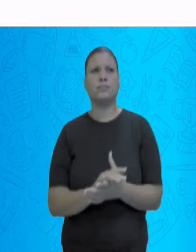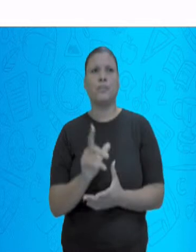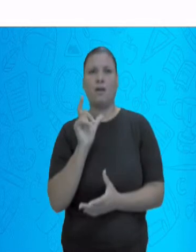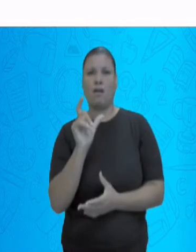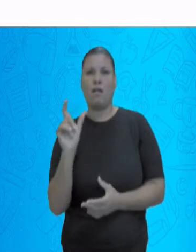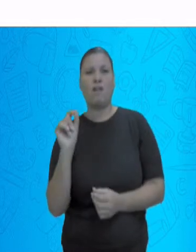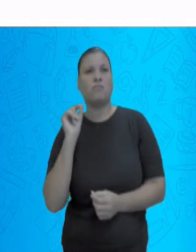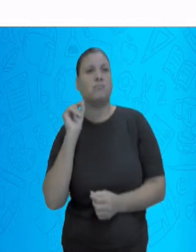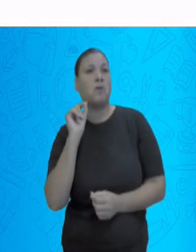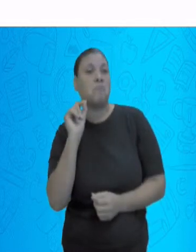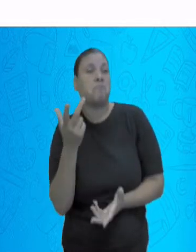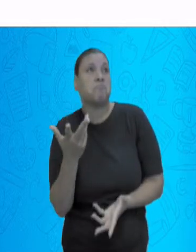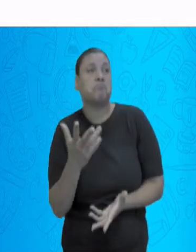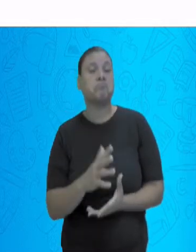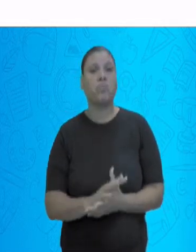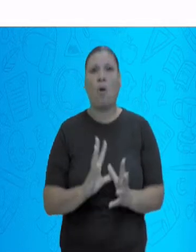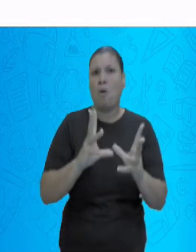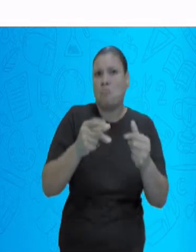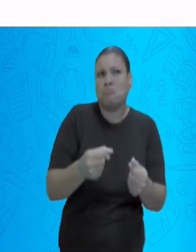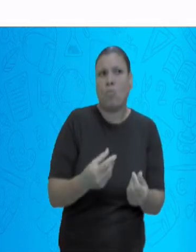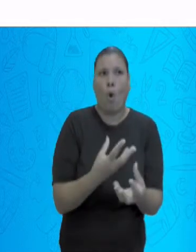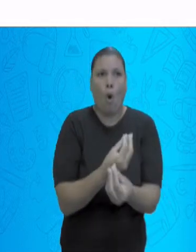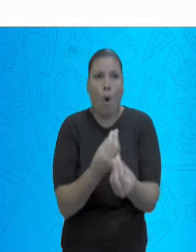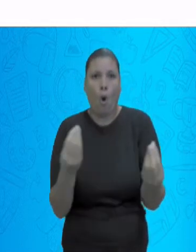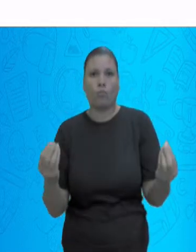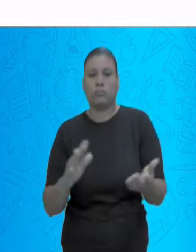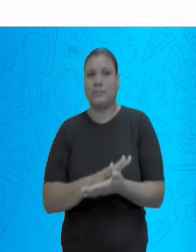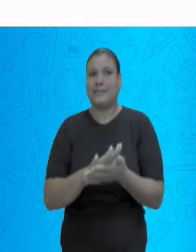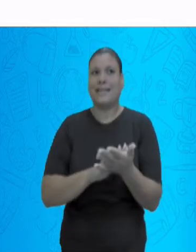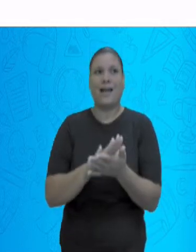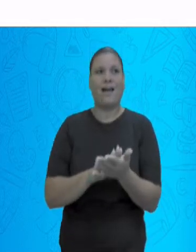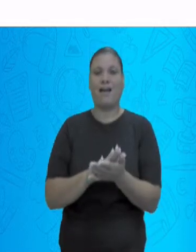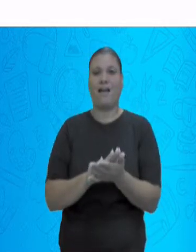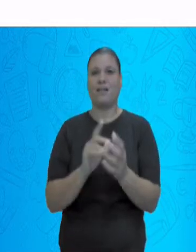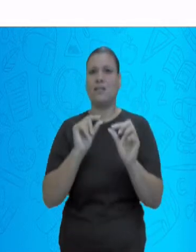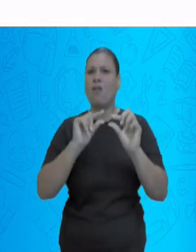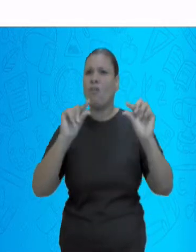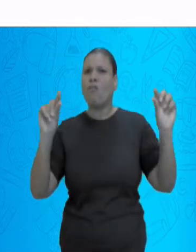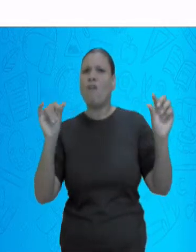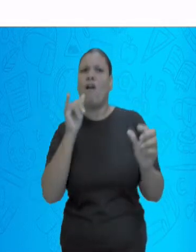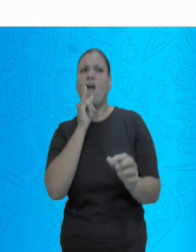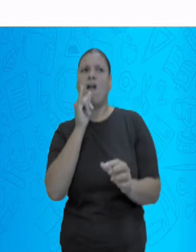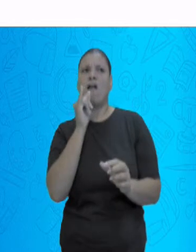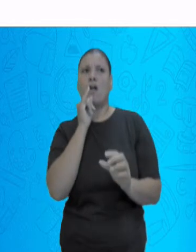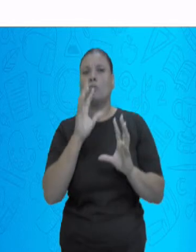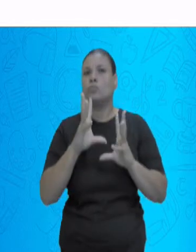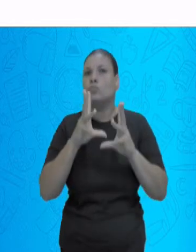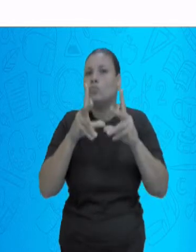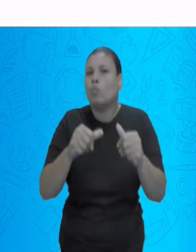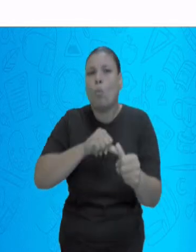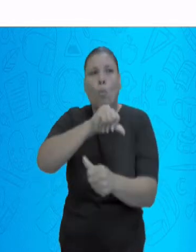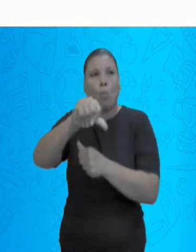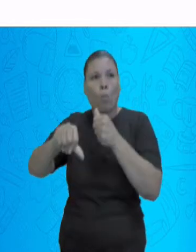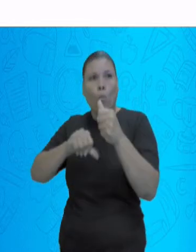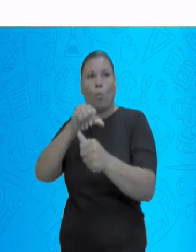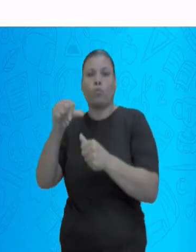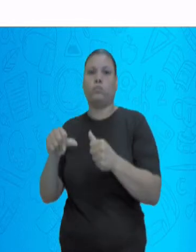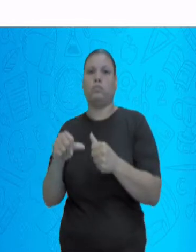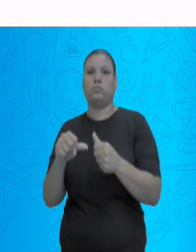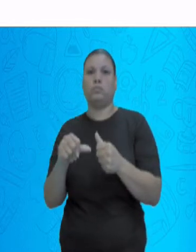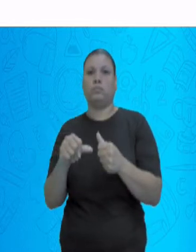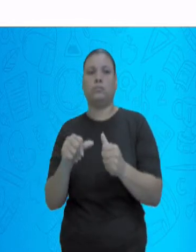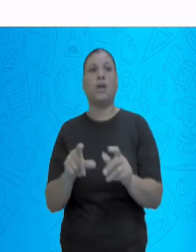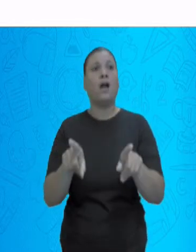Conjunções subordinativas: que, quando, porque, se e etc.